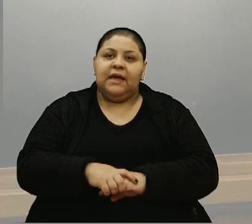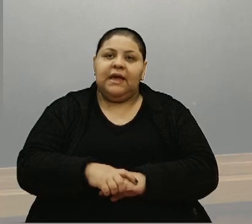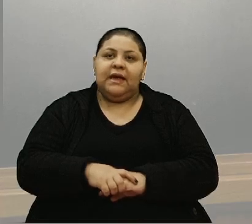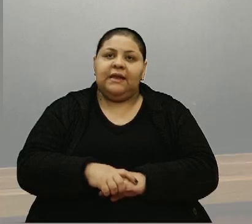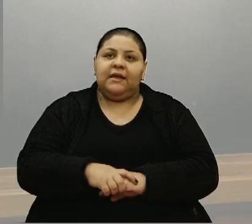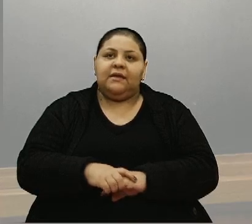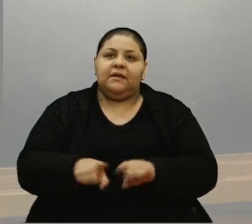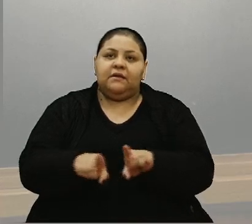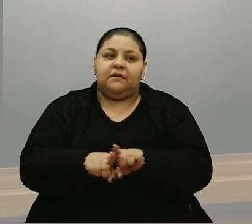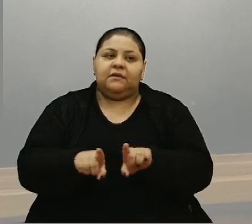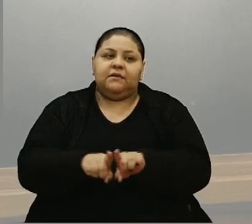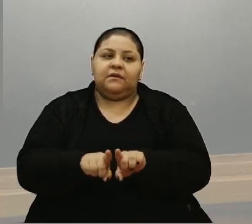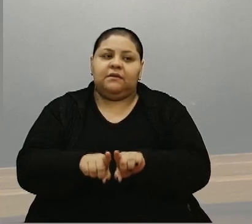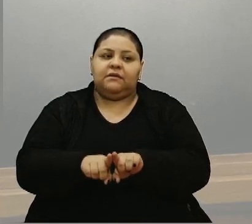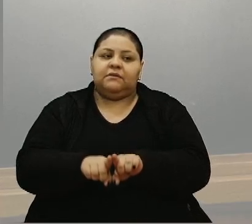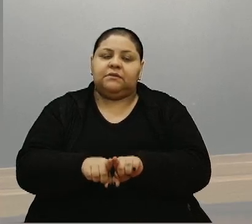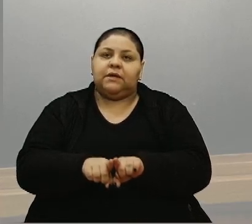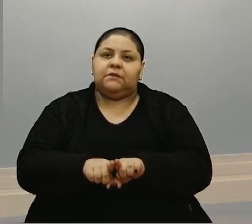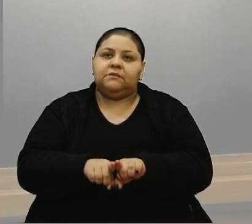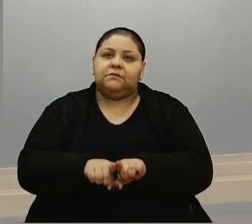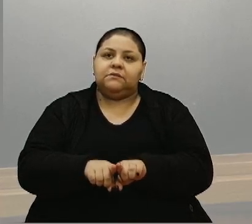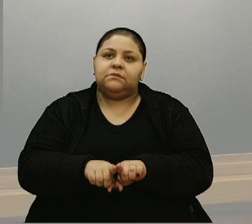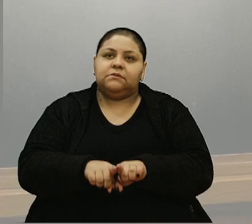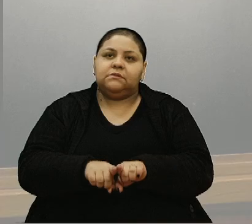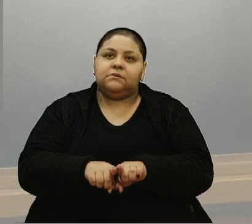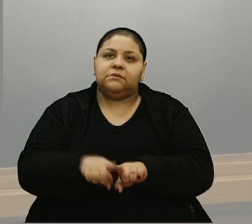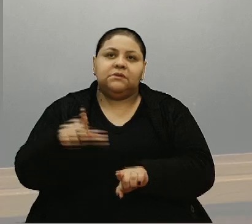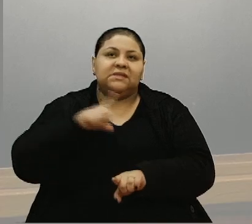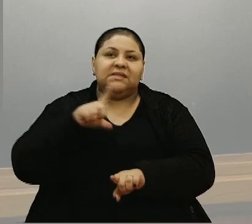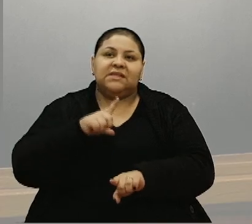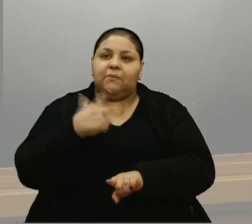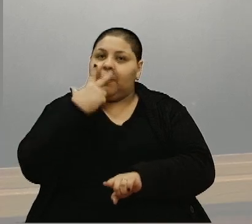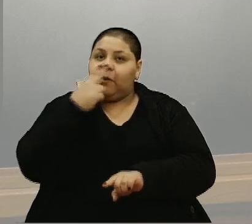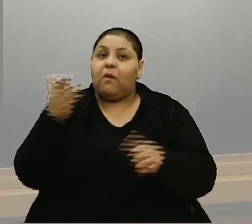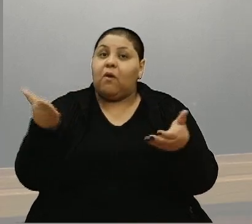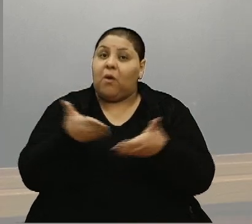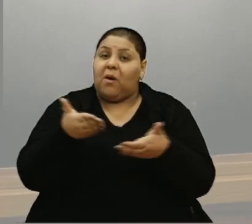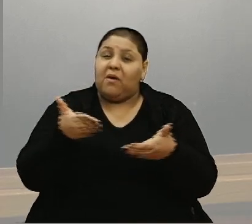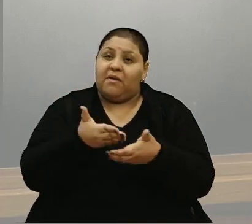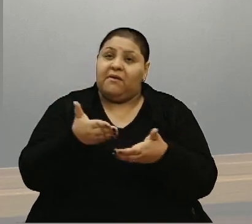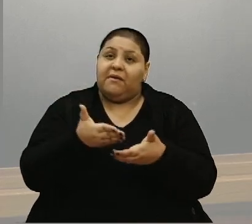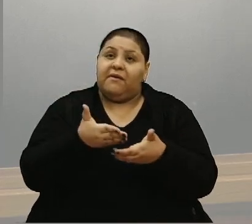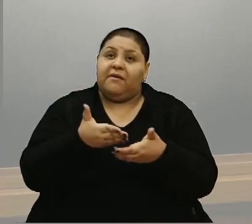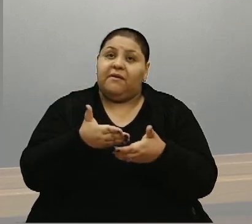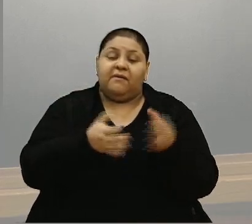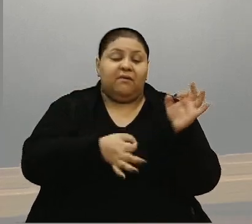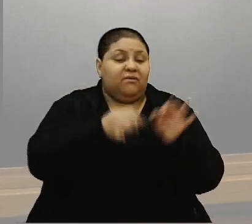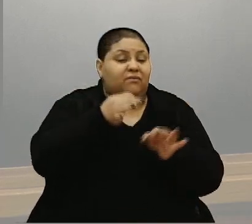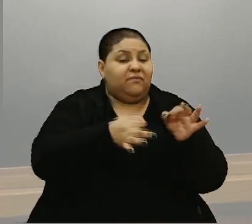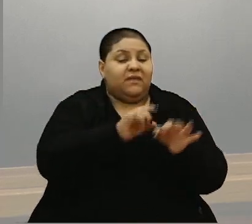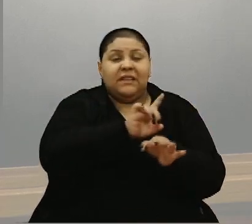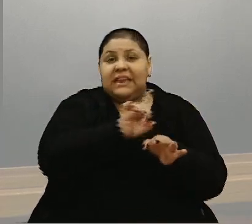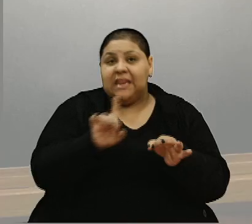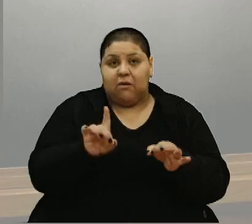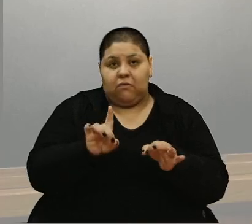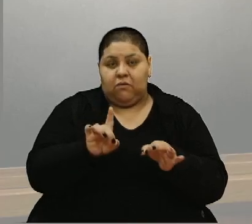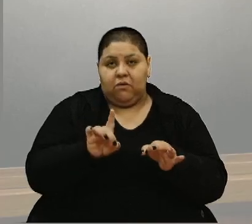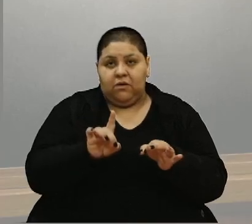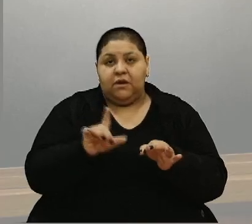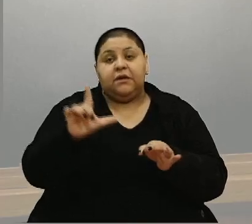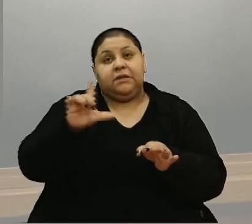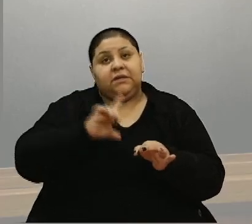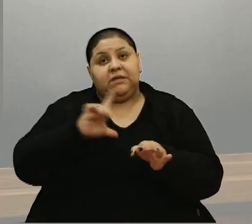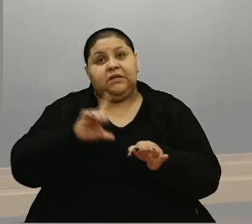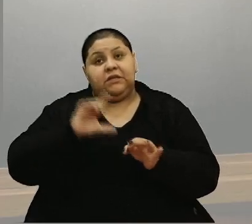mas assim, situações que não é o caso de hermenêutica jurídica, não é o caso disso, tem